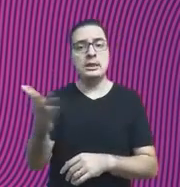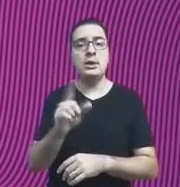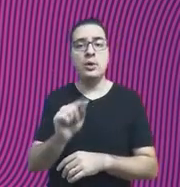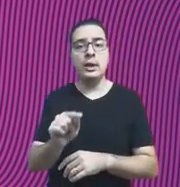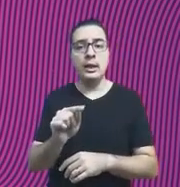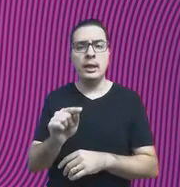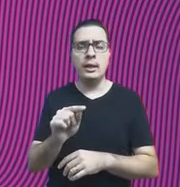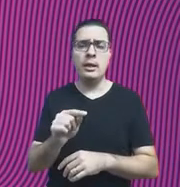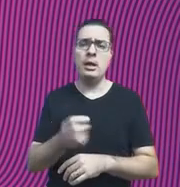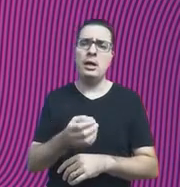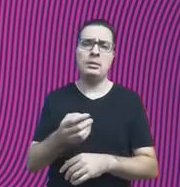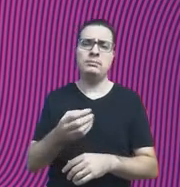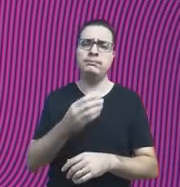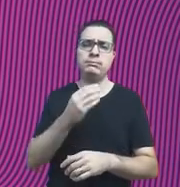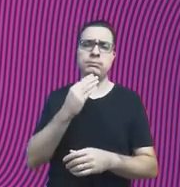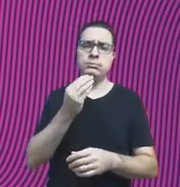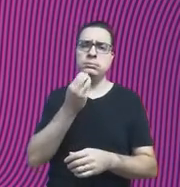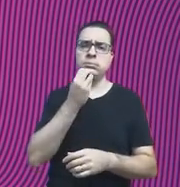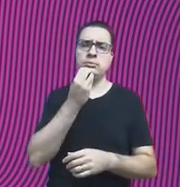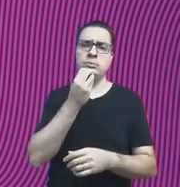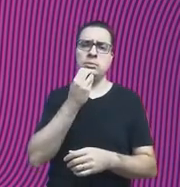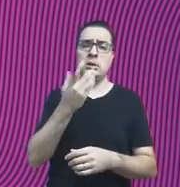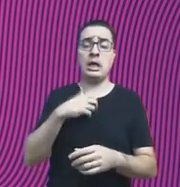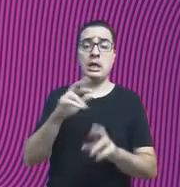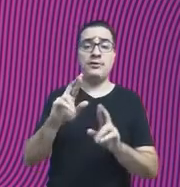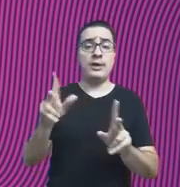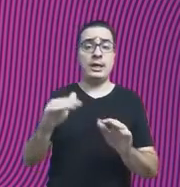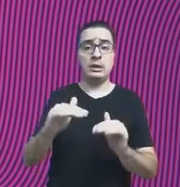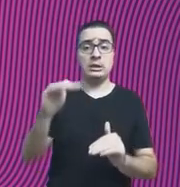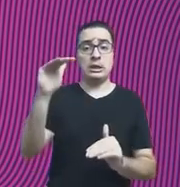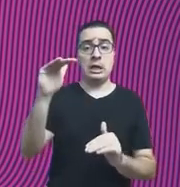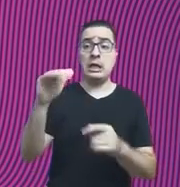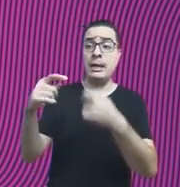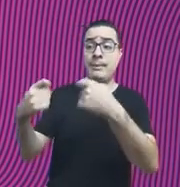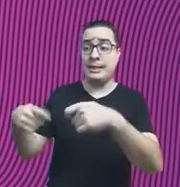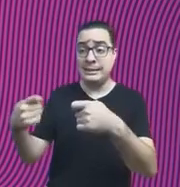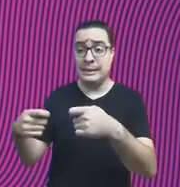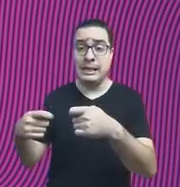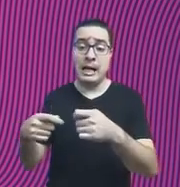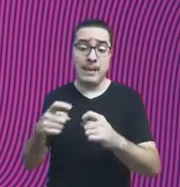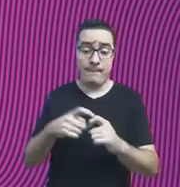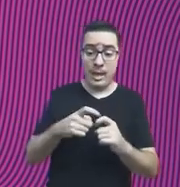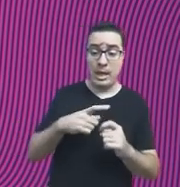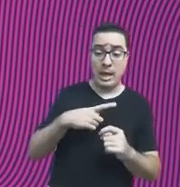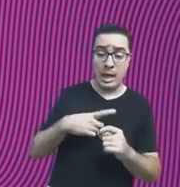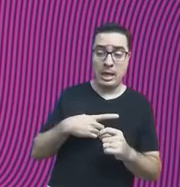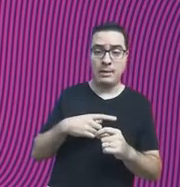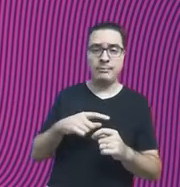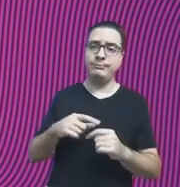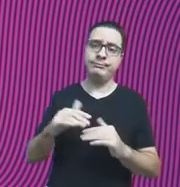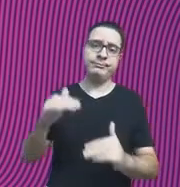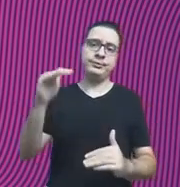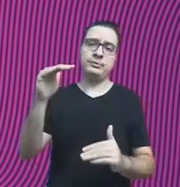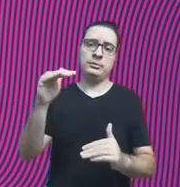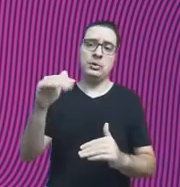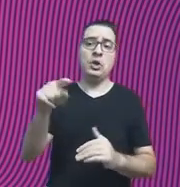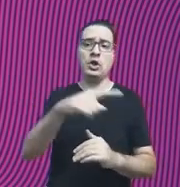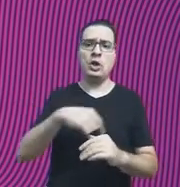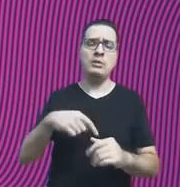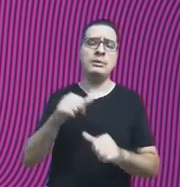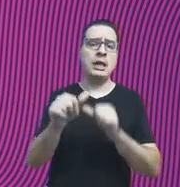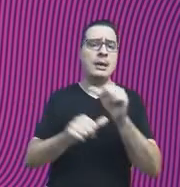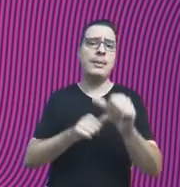absurda dicotomia entre demanda e oferta, e como todos nós vamos ter que nos adequar a isso com um novo